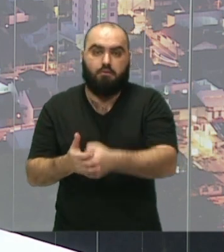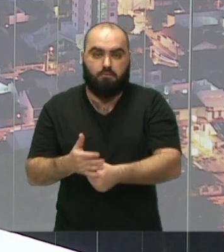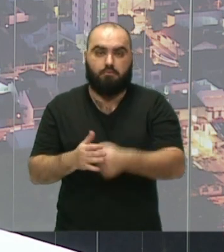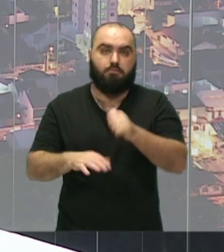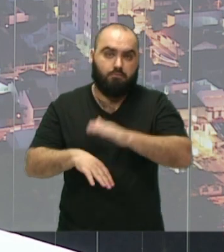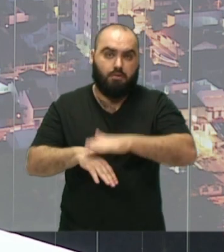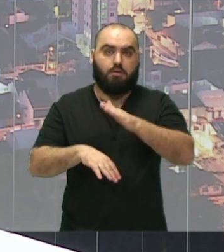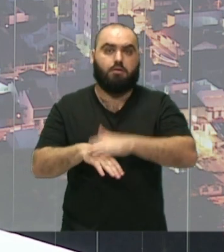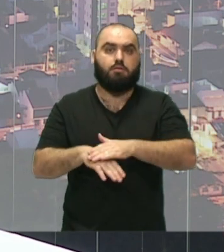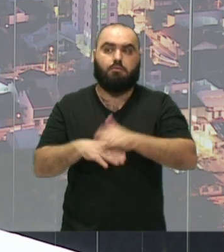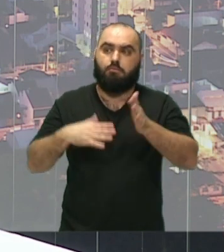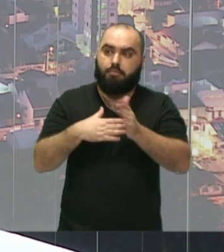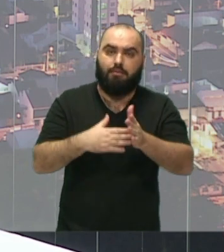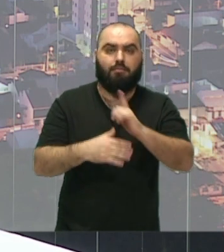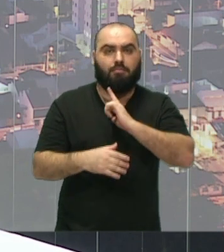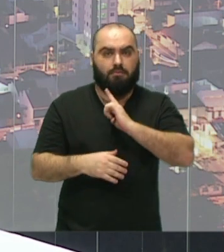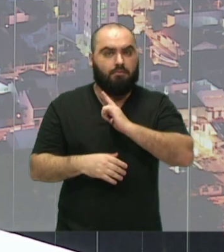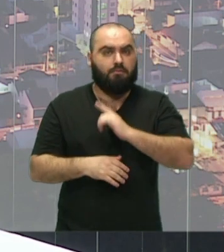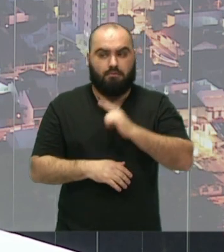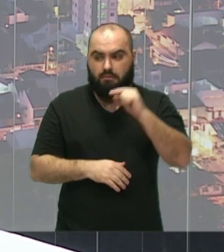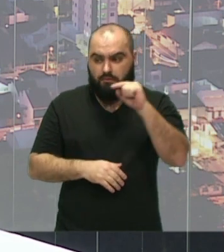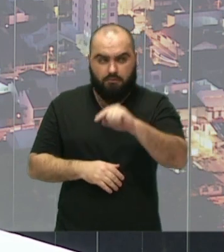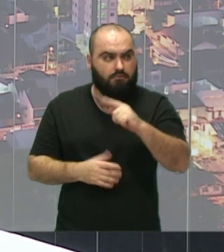contra mais barreiras do que ela.